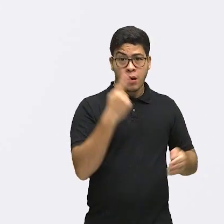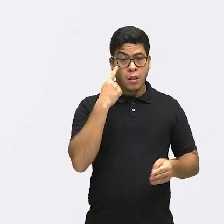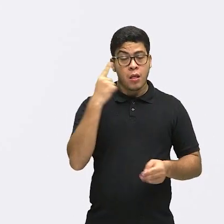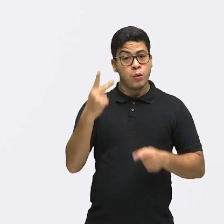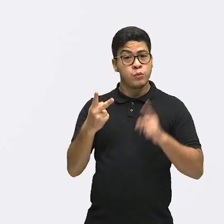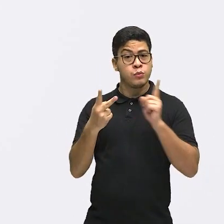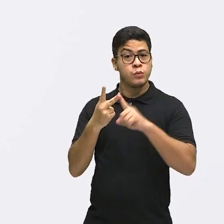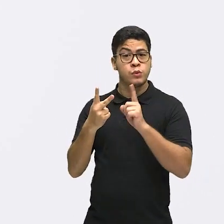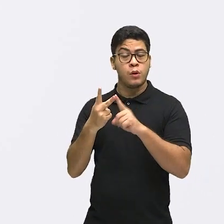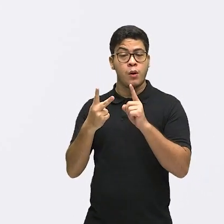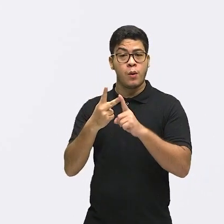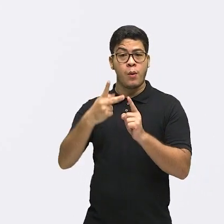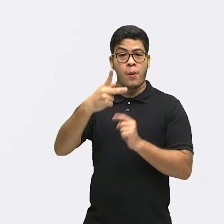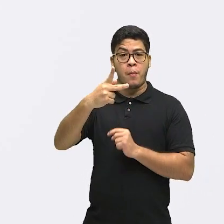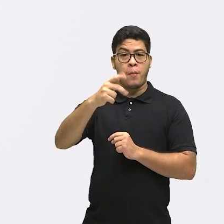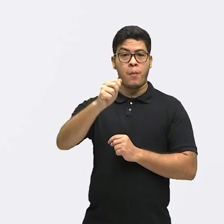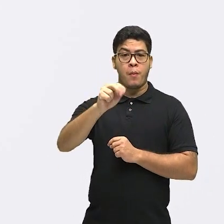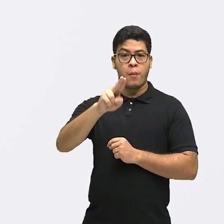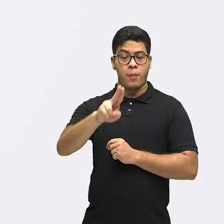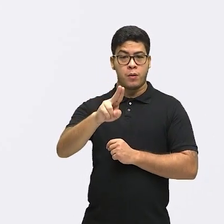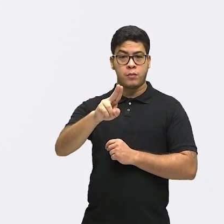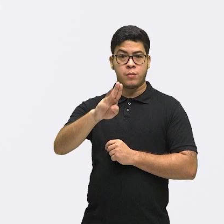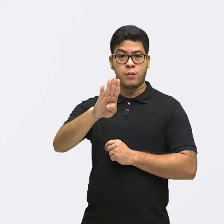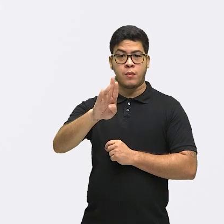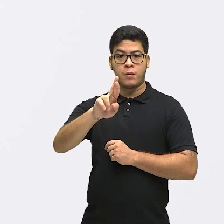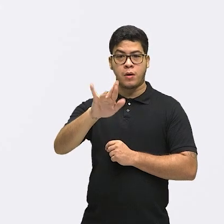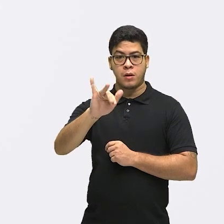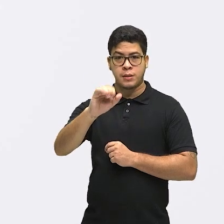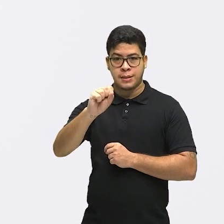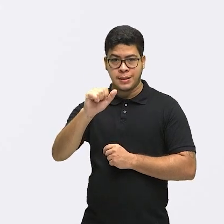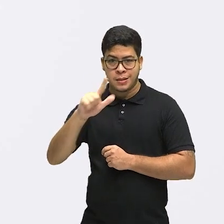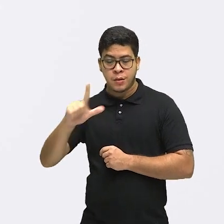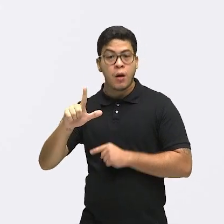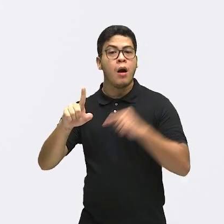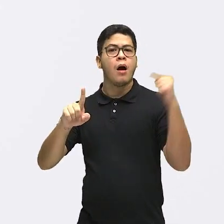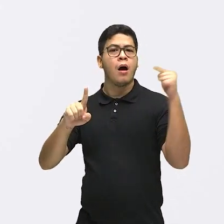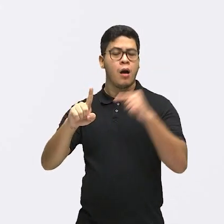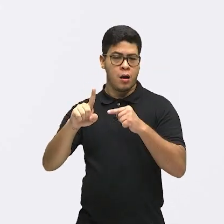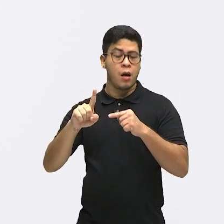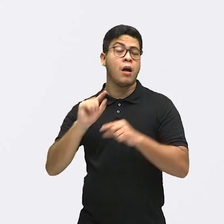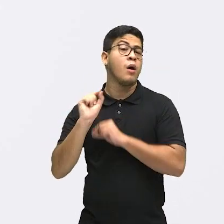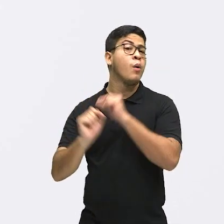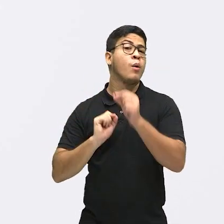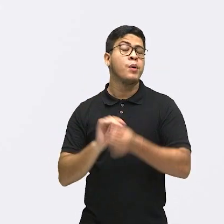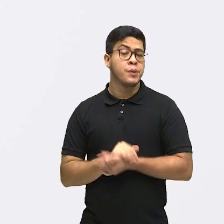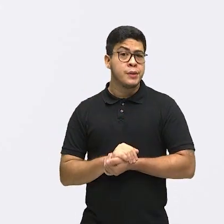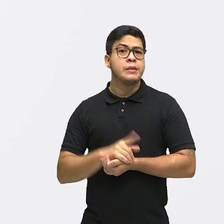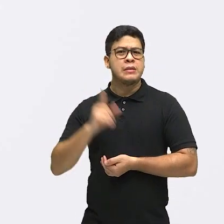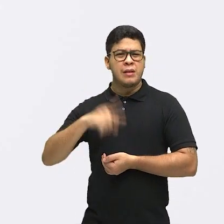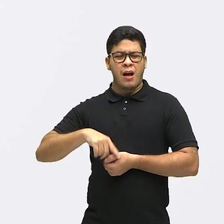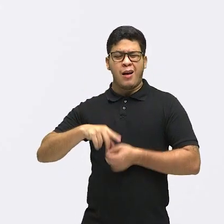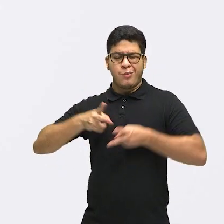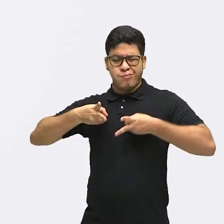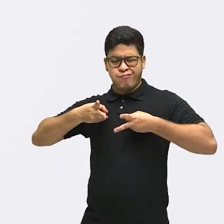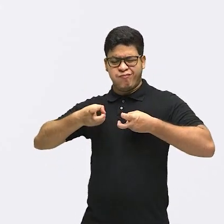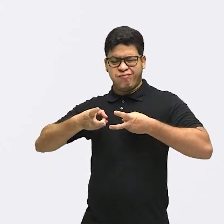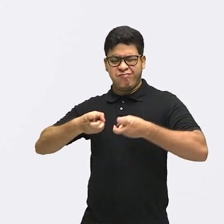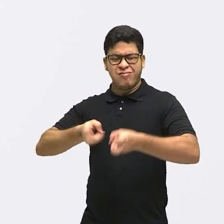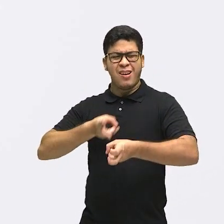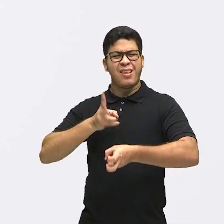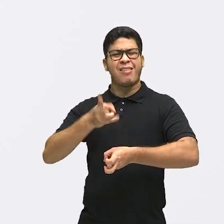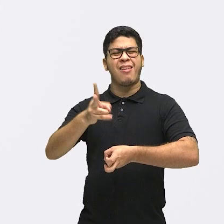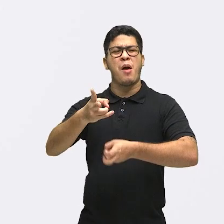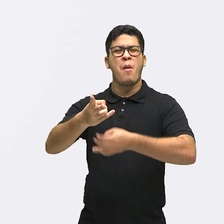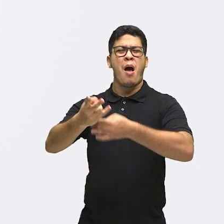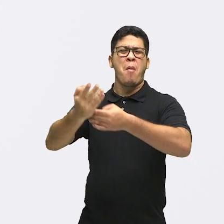foi muito explorado desde a descoberta, né, do nosso país, também é uma planta que está